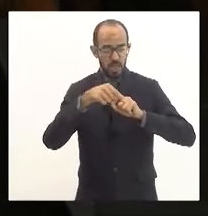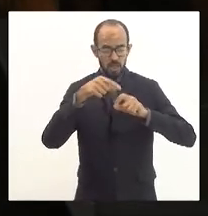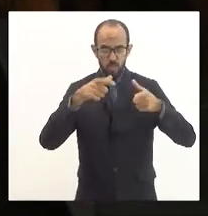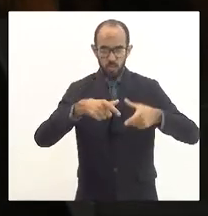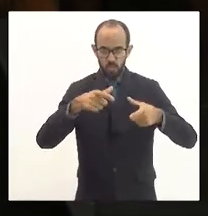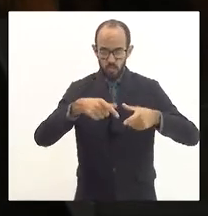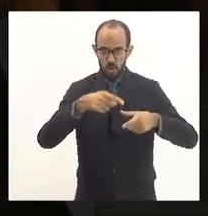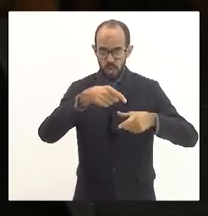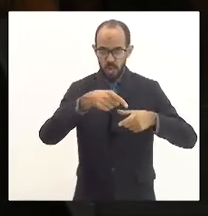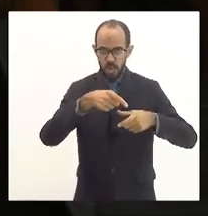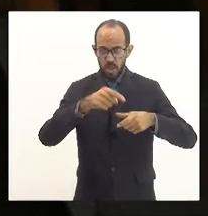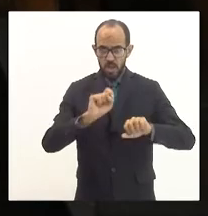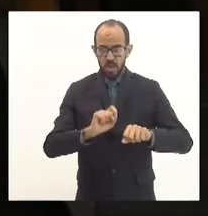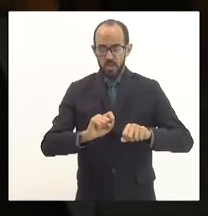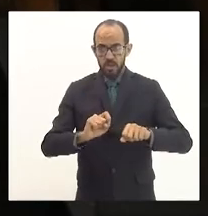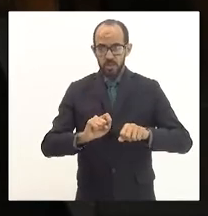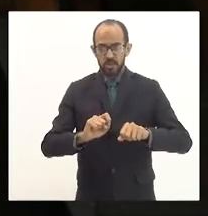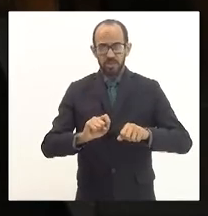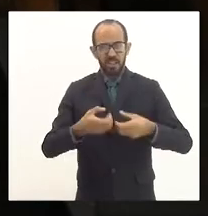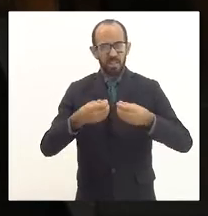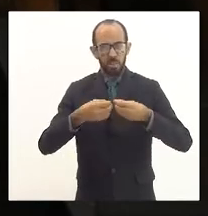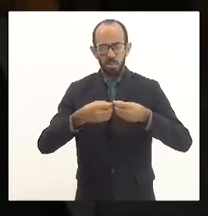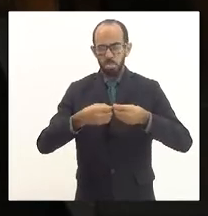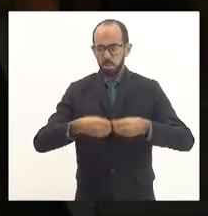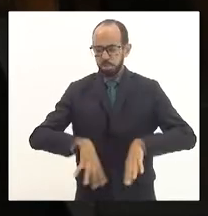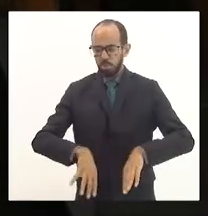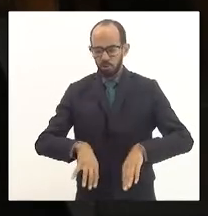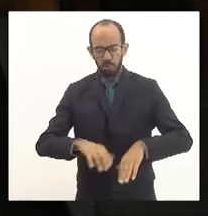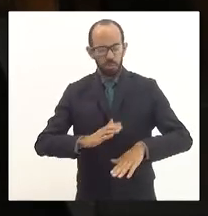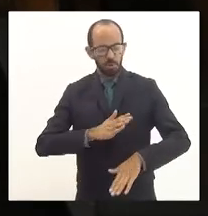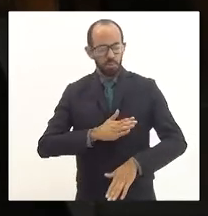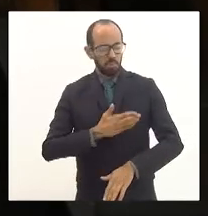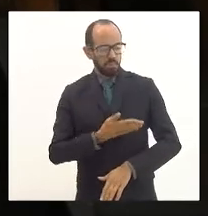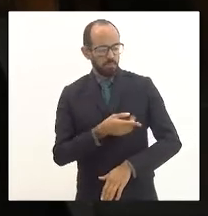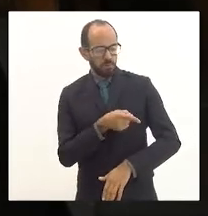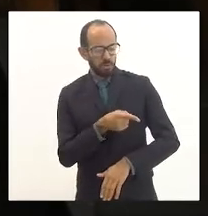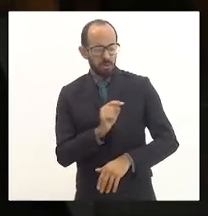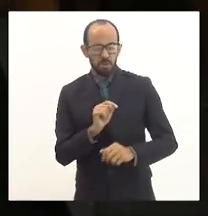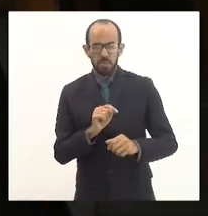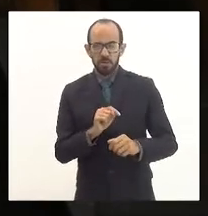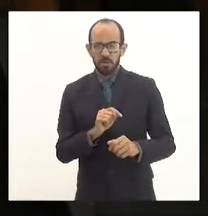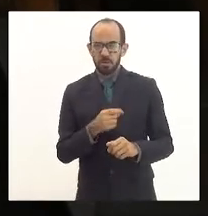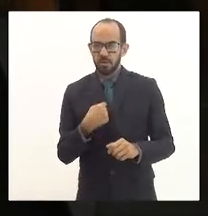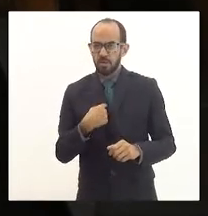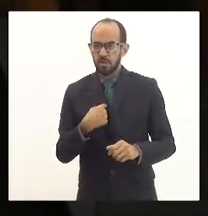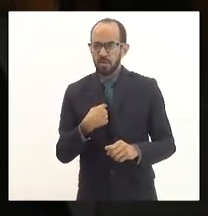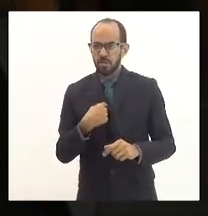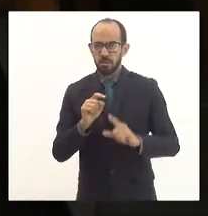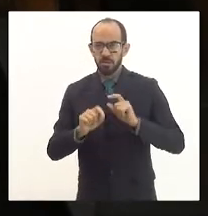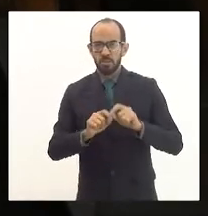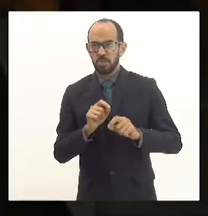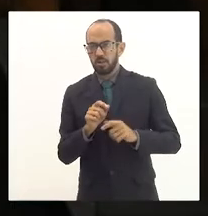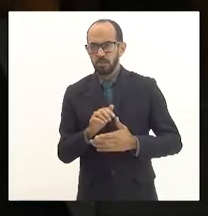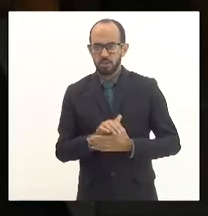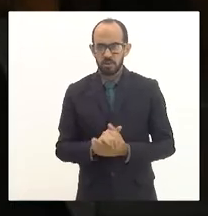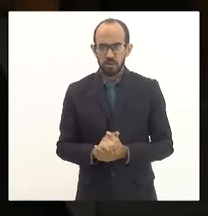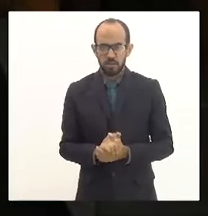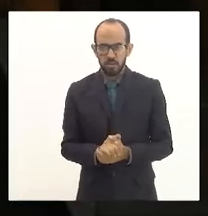está em estado beligerante por via de consequência